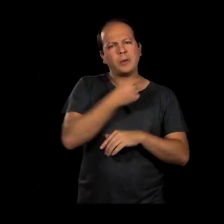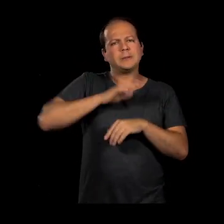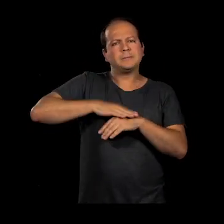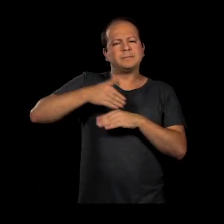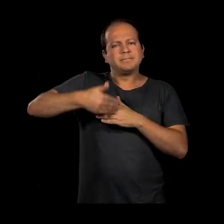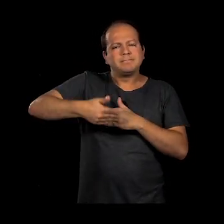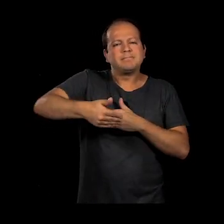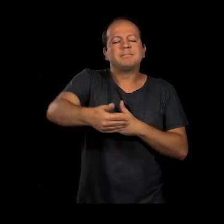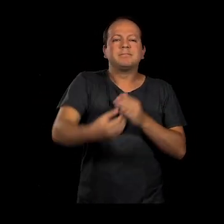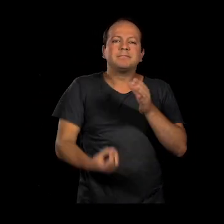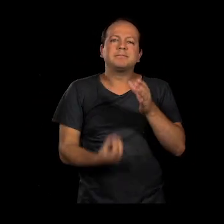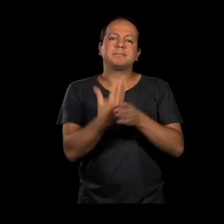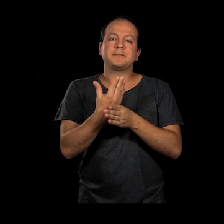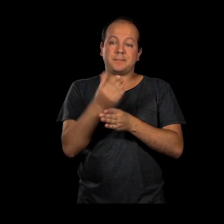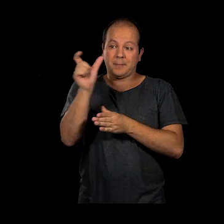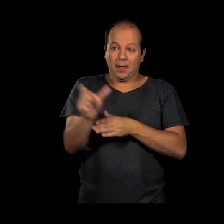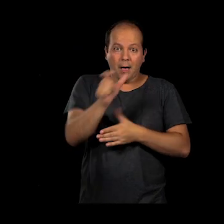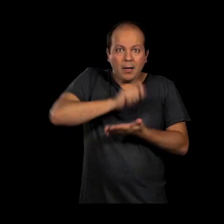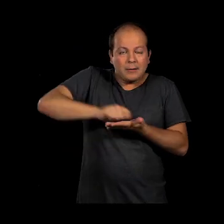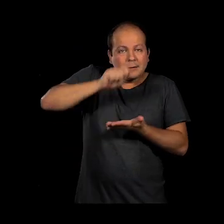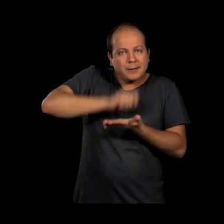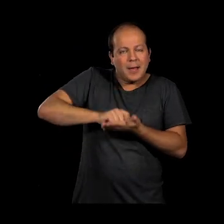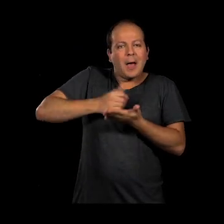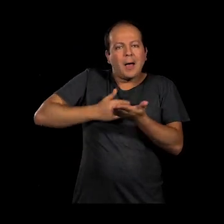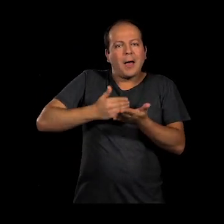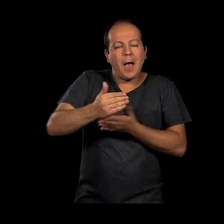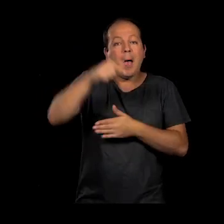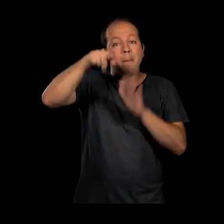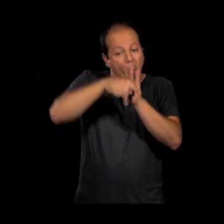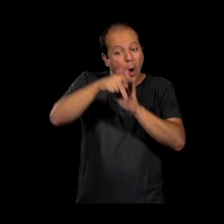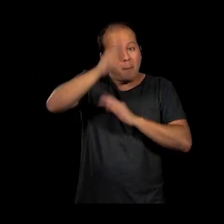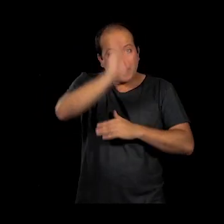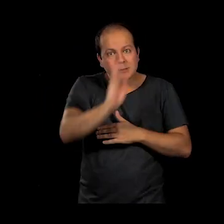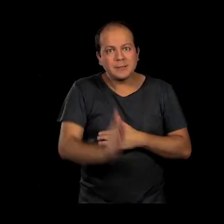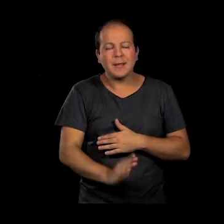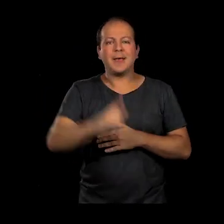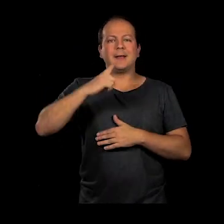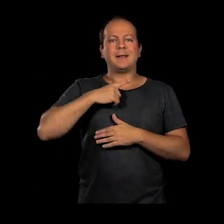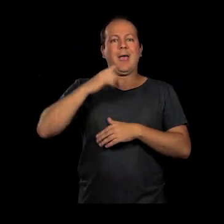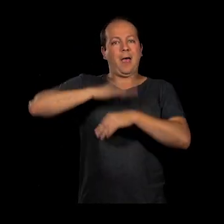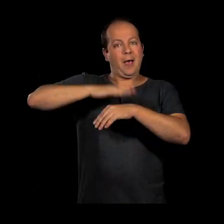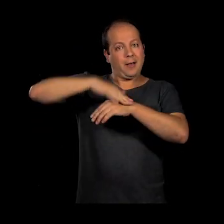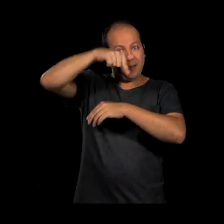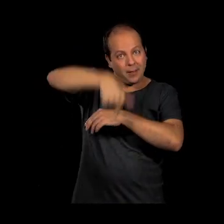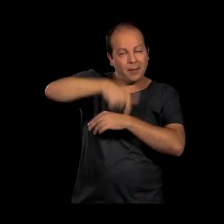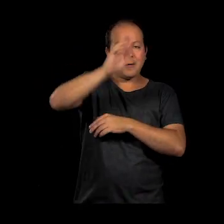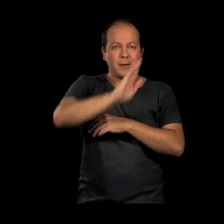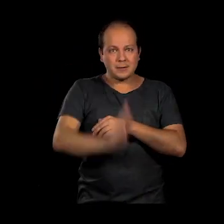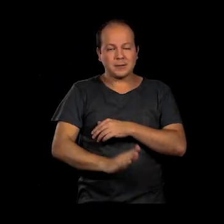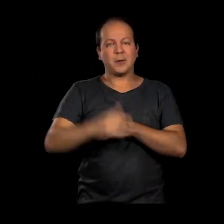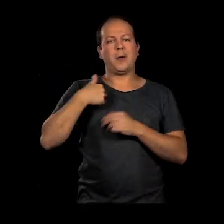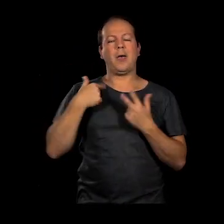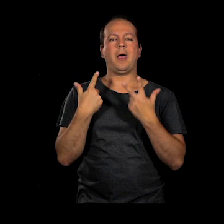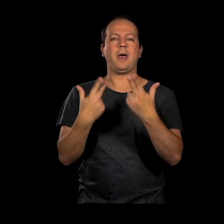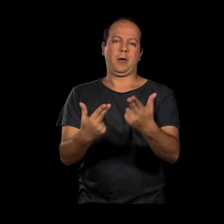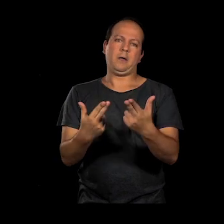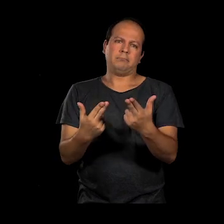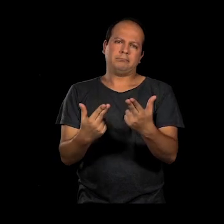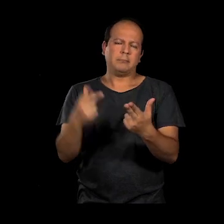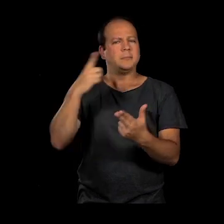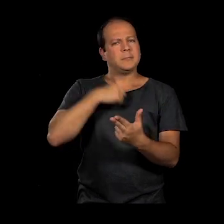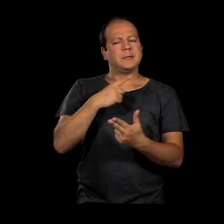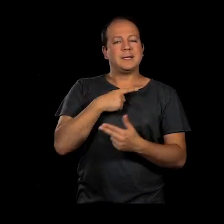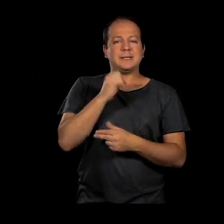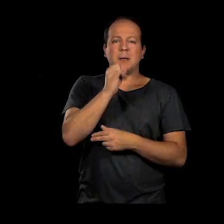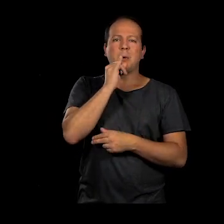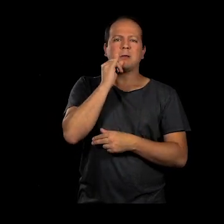ela nasce de um autor aqui, né? Então, assim, as séries são brasileiras, né? Assim, tem um criador aqui. E isso vem muito, se